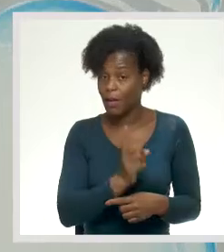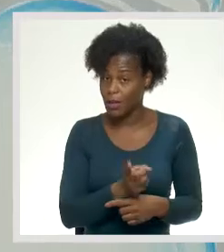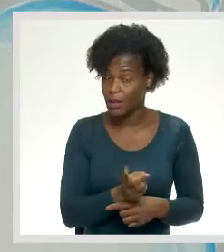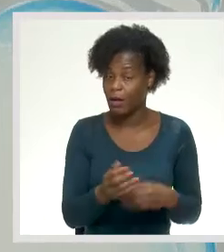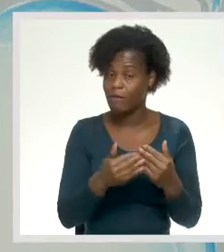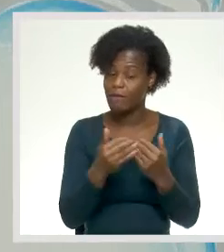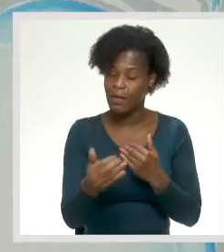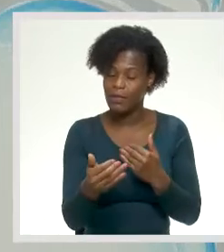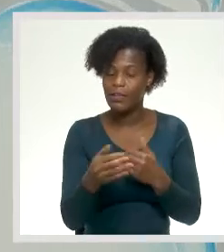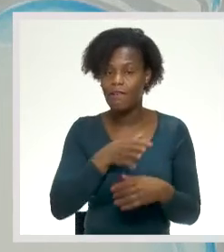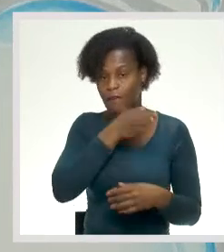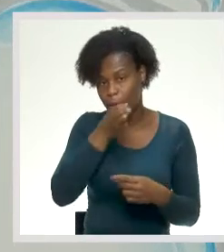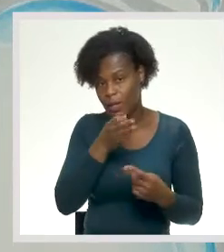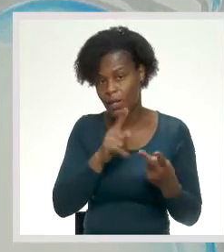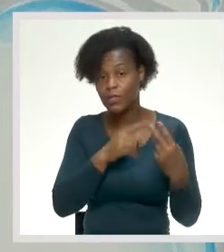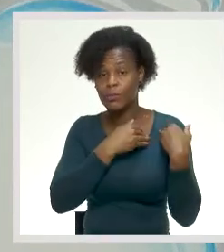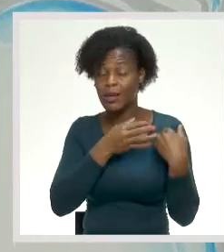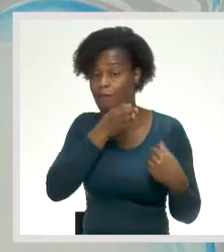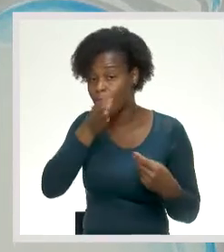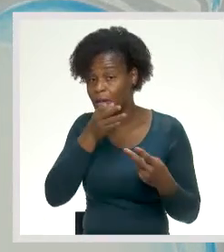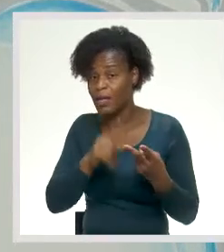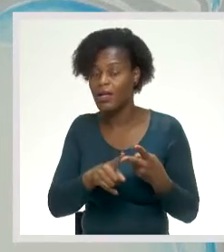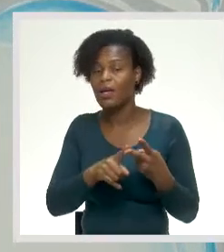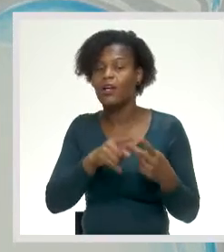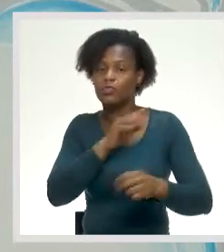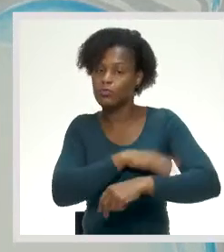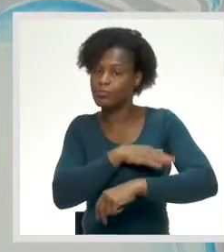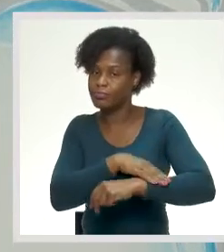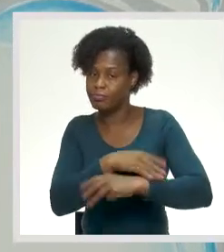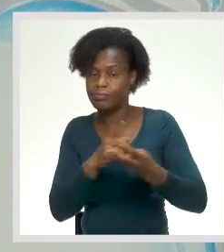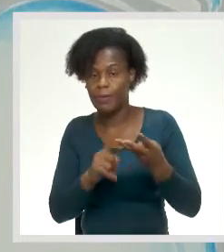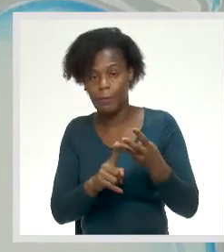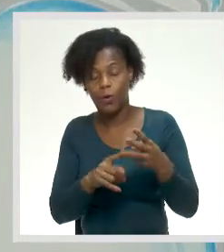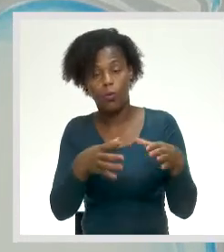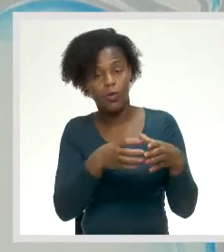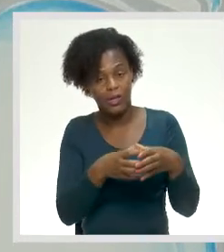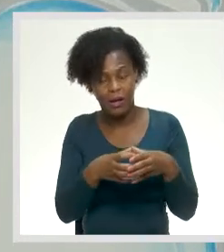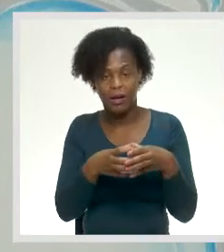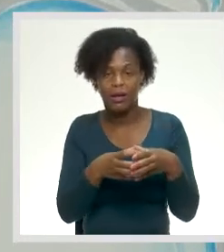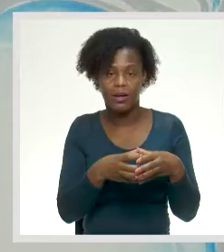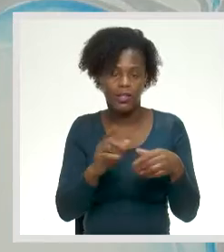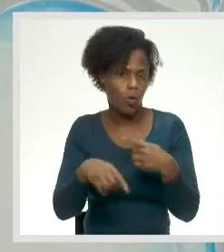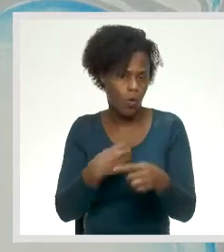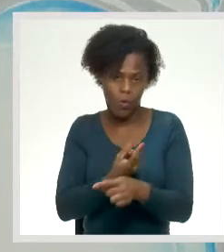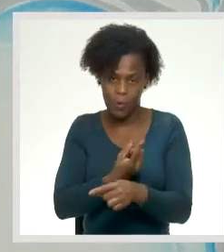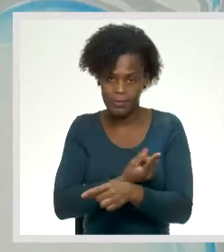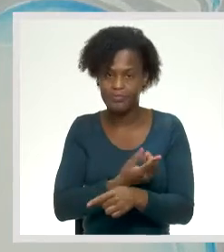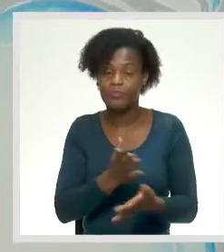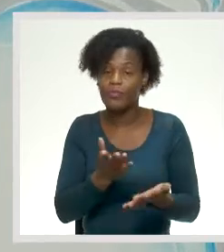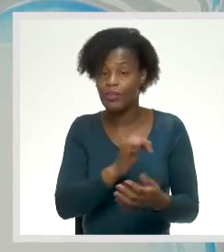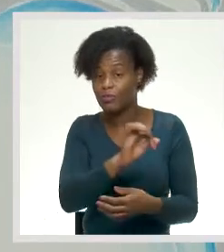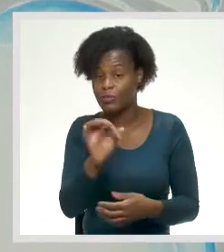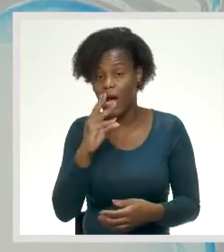Obrigação perante a nossa família, perante as autoridades, perante a comunidade, por aí fora.